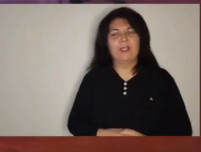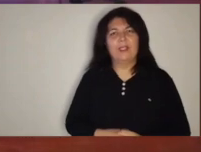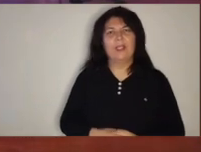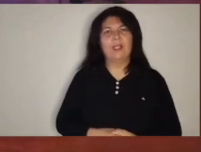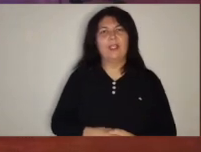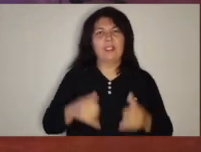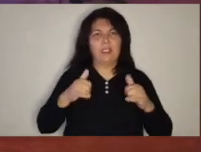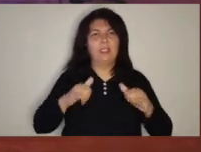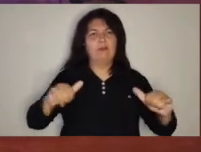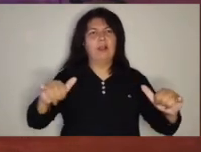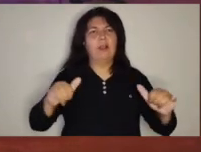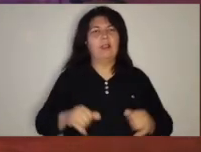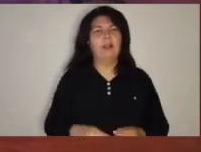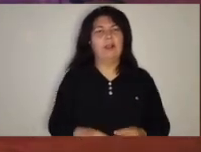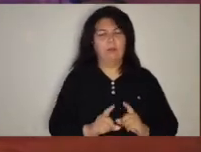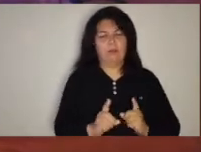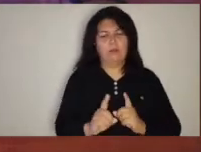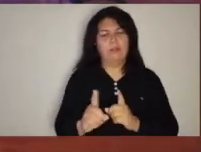a multidão.